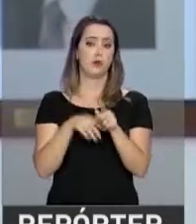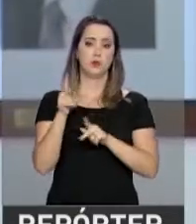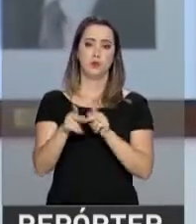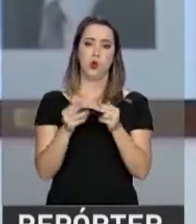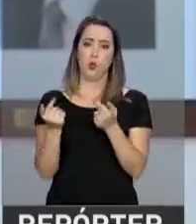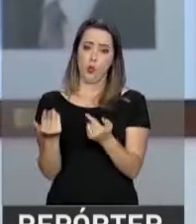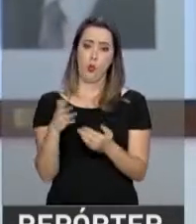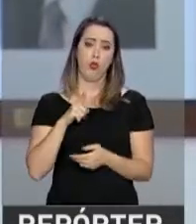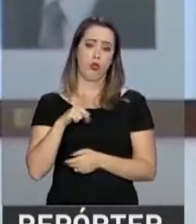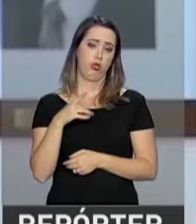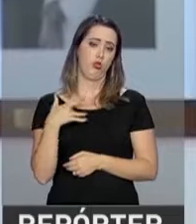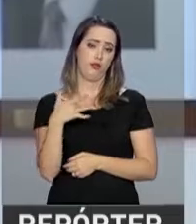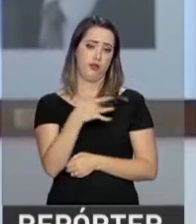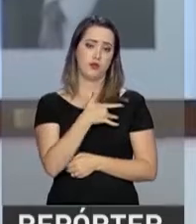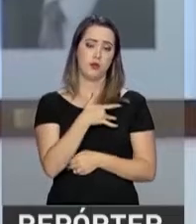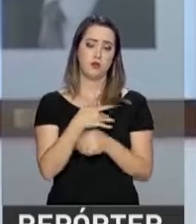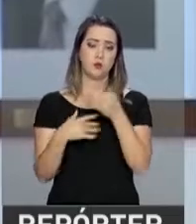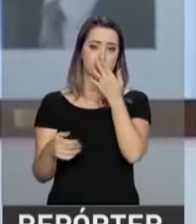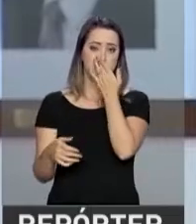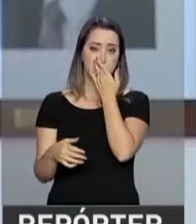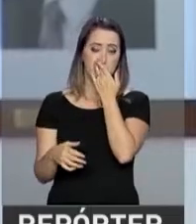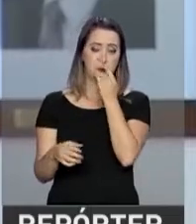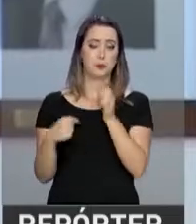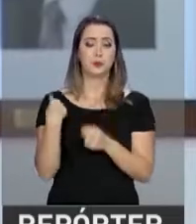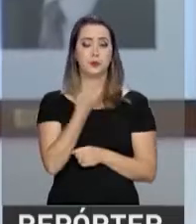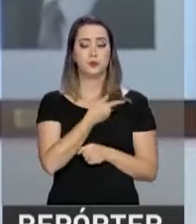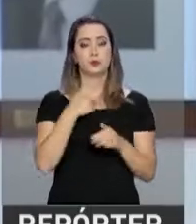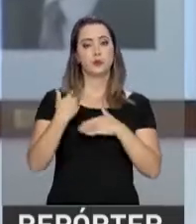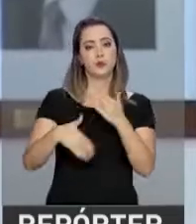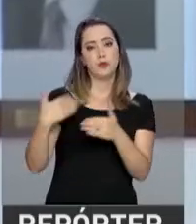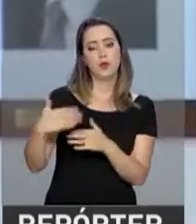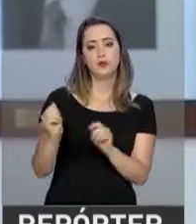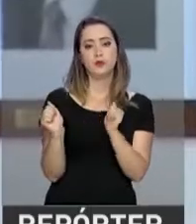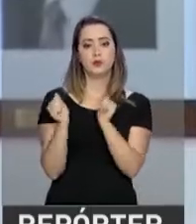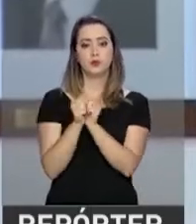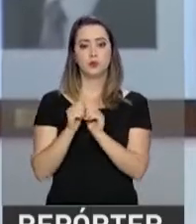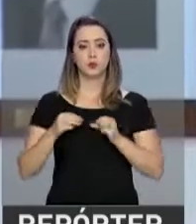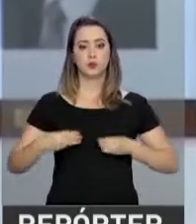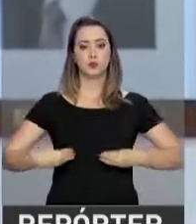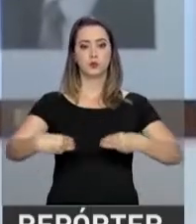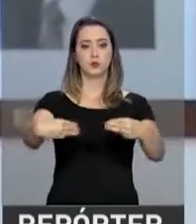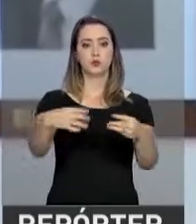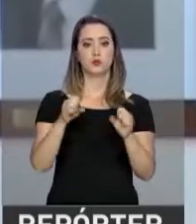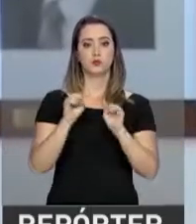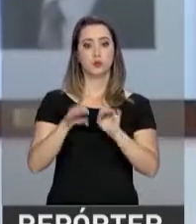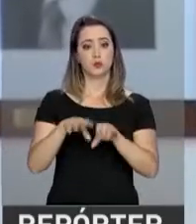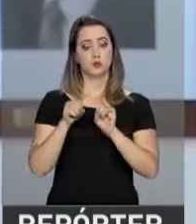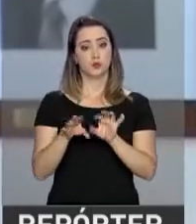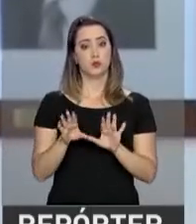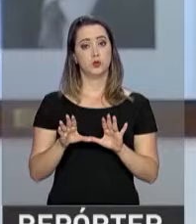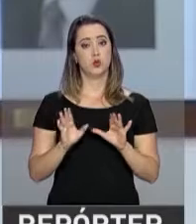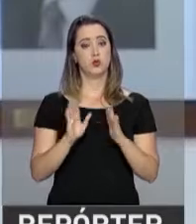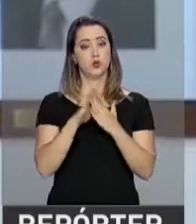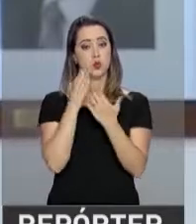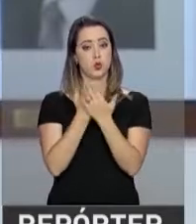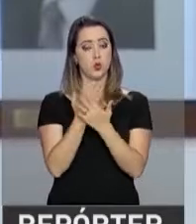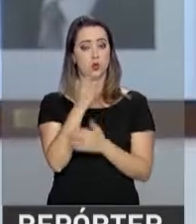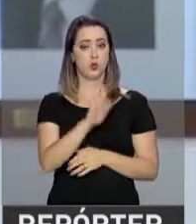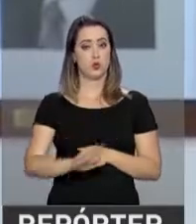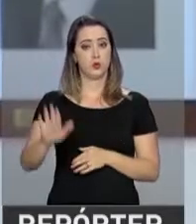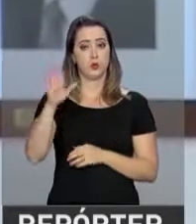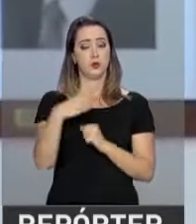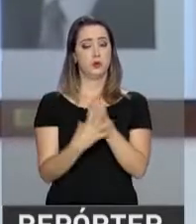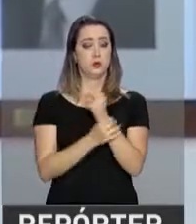na área da saúde com o inep nós estamos desenvolvendo com o ministério da educação a proposta de uma escola nacional de